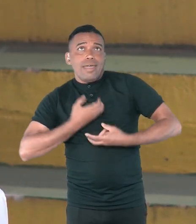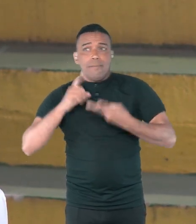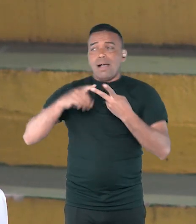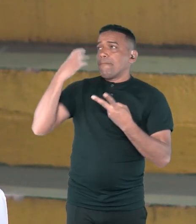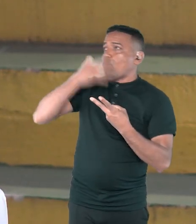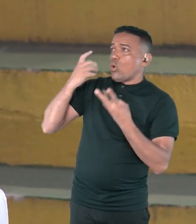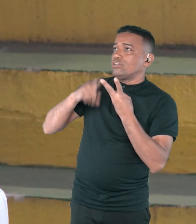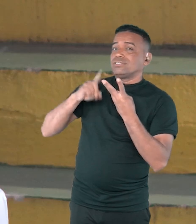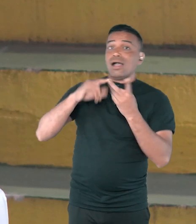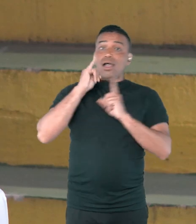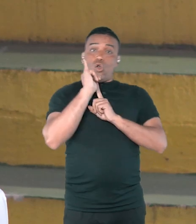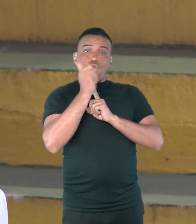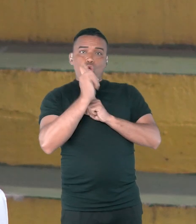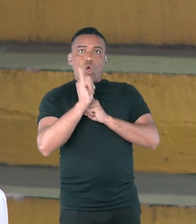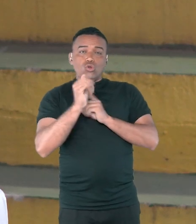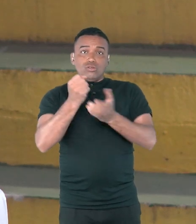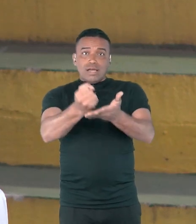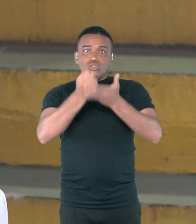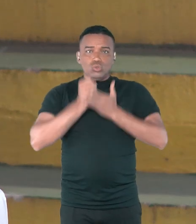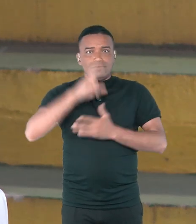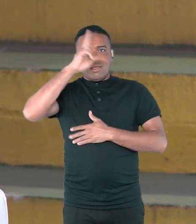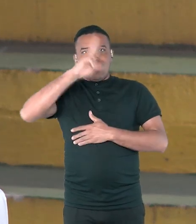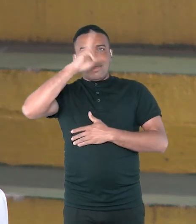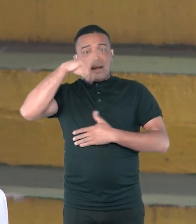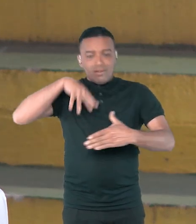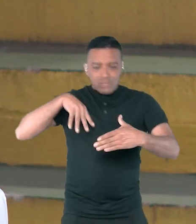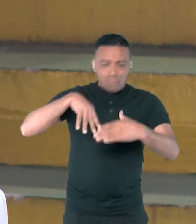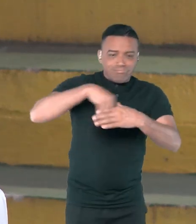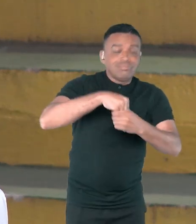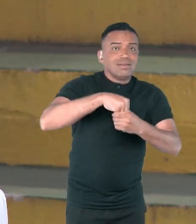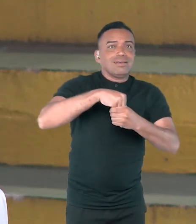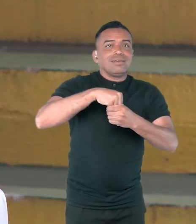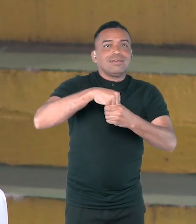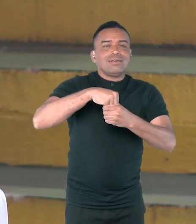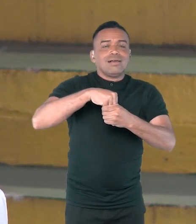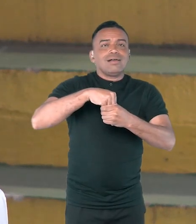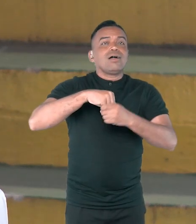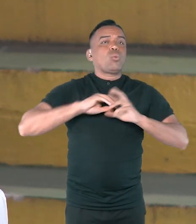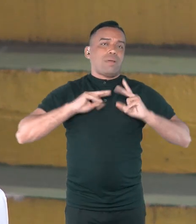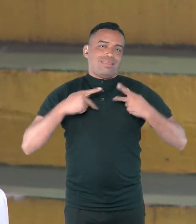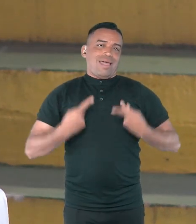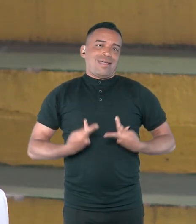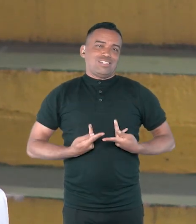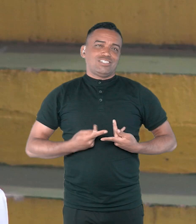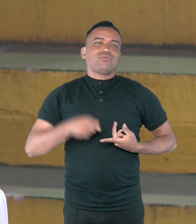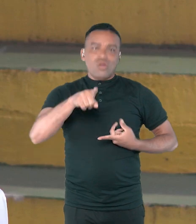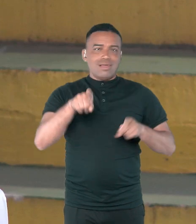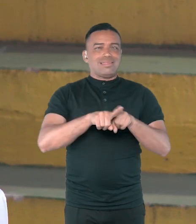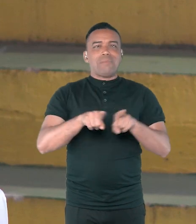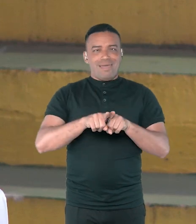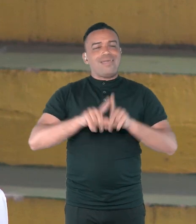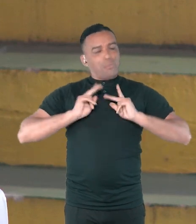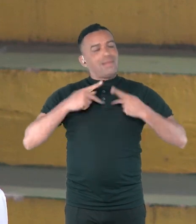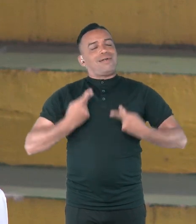poema, uma música, um conto que te lembre que você faz parte desse negócio que chamam de humanidade,